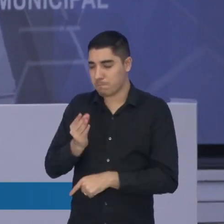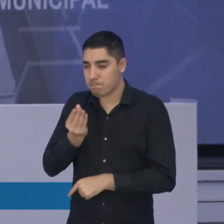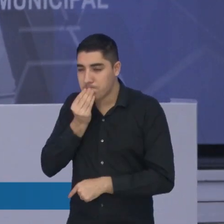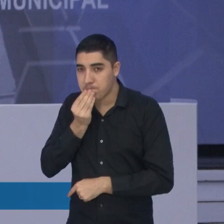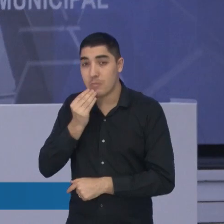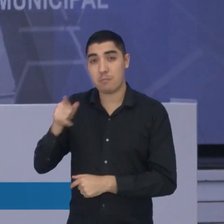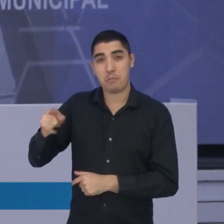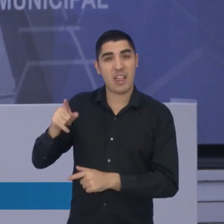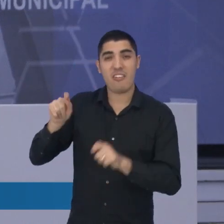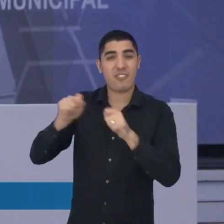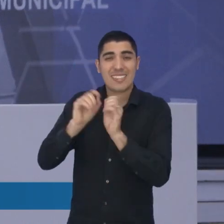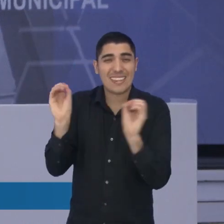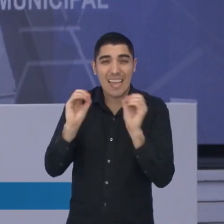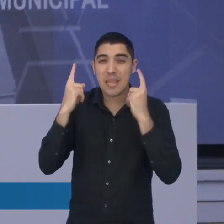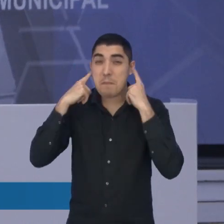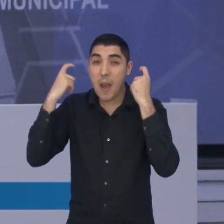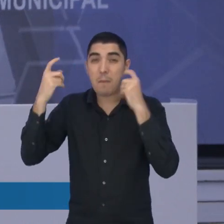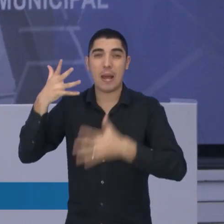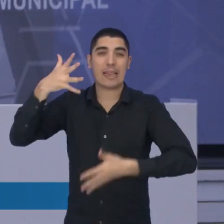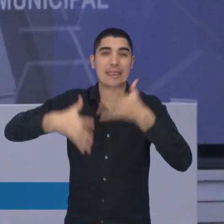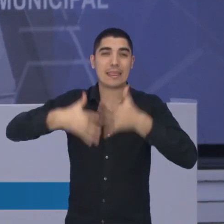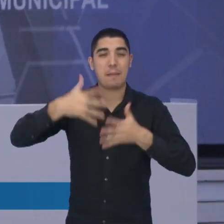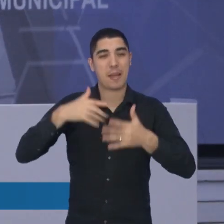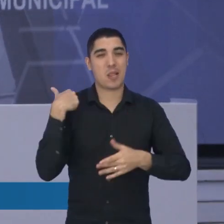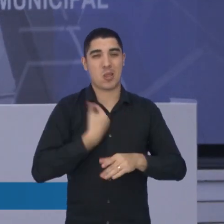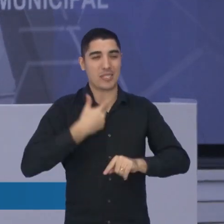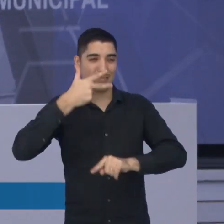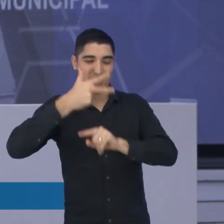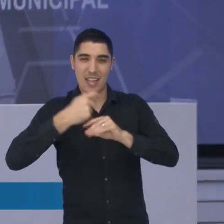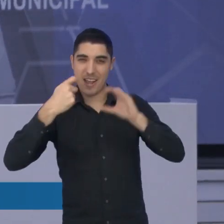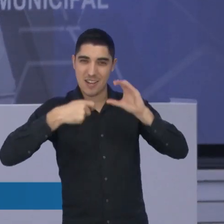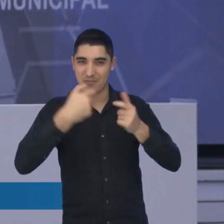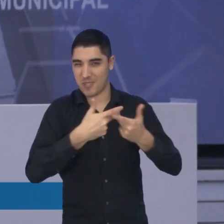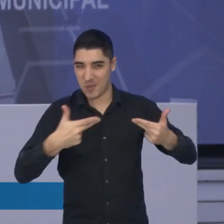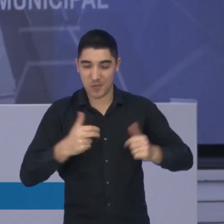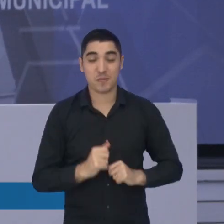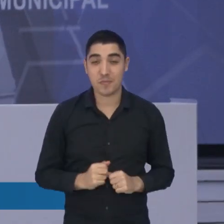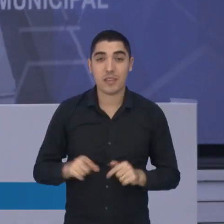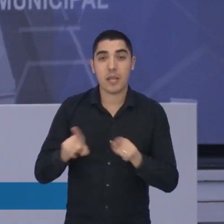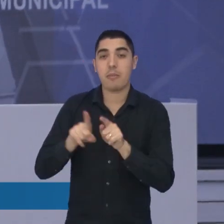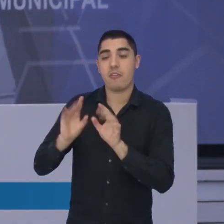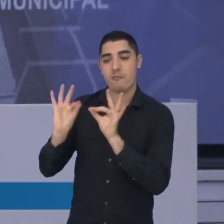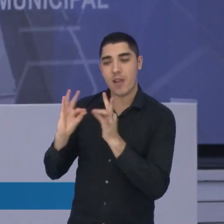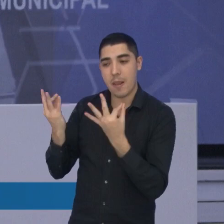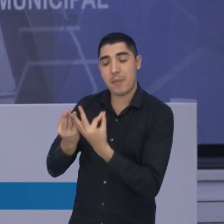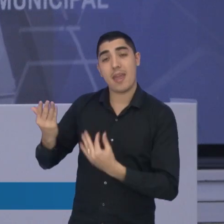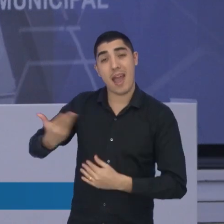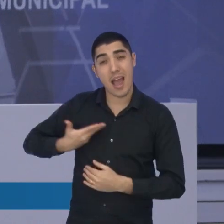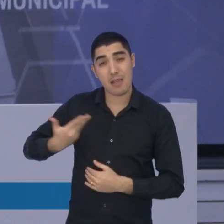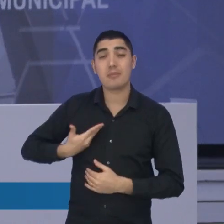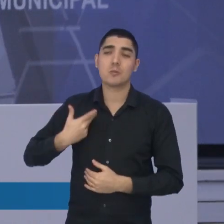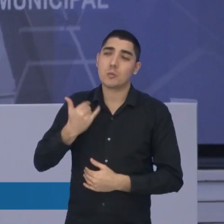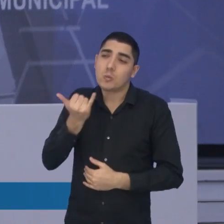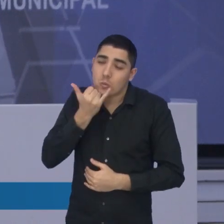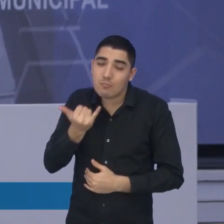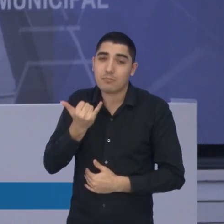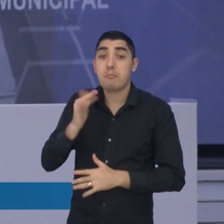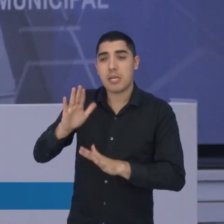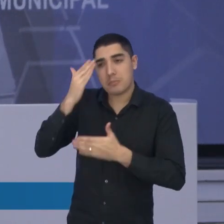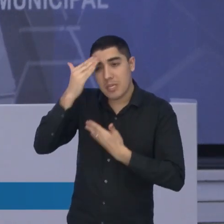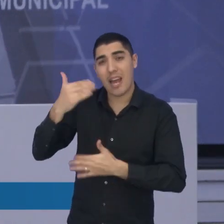para não atrapalhar as gravações. E os amigos e a família pelas ausências e muitos compromissos, em